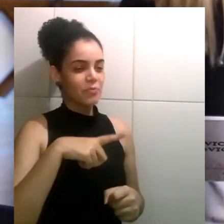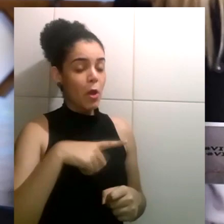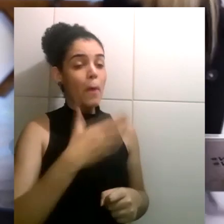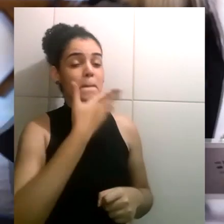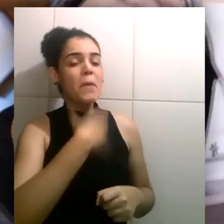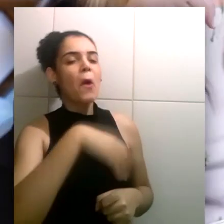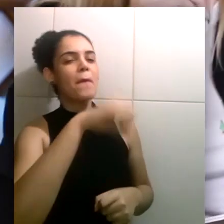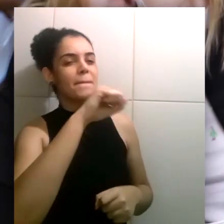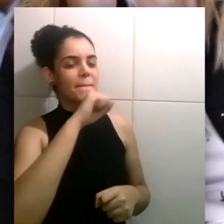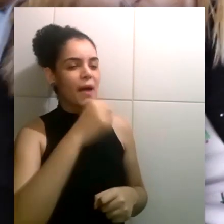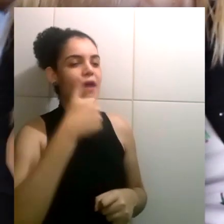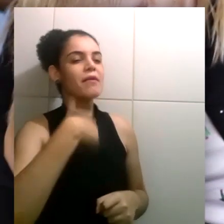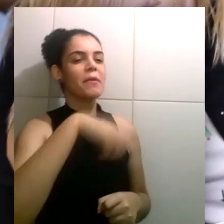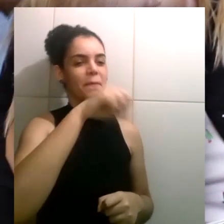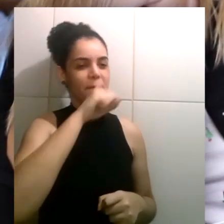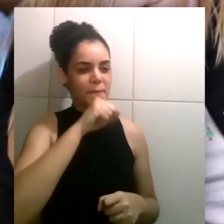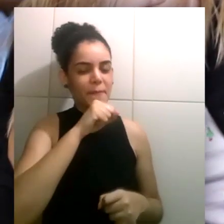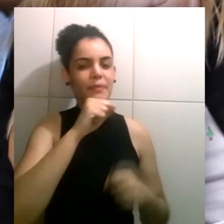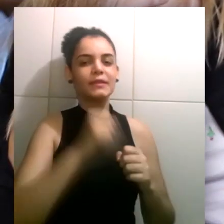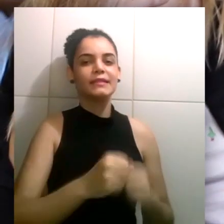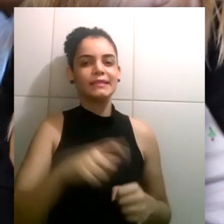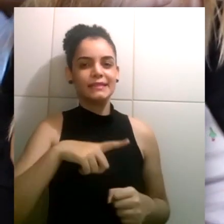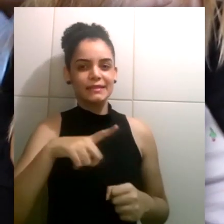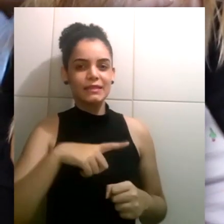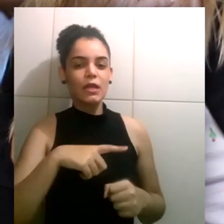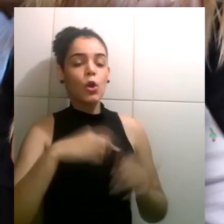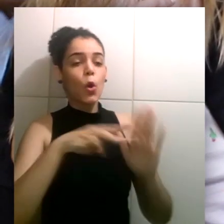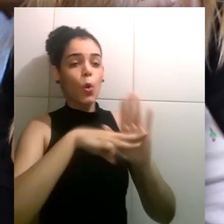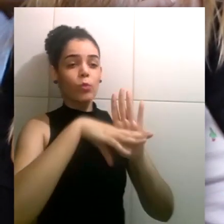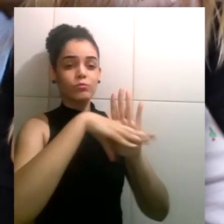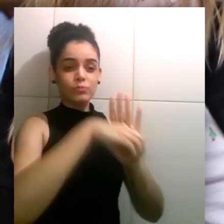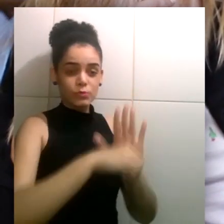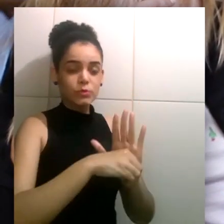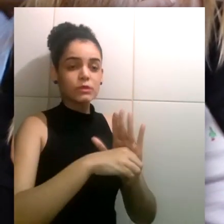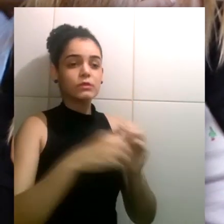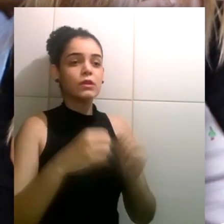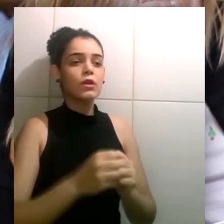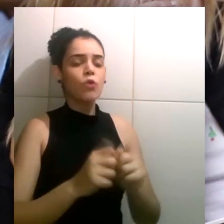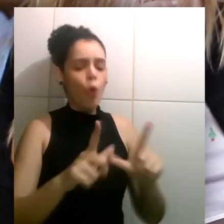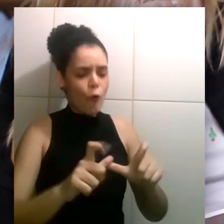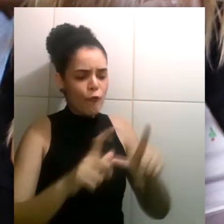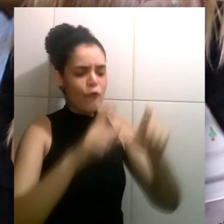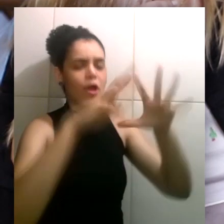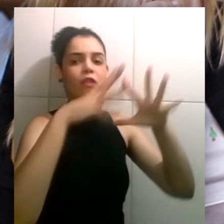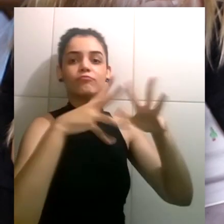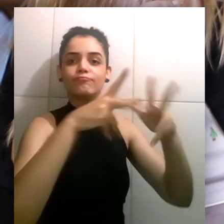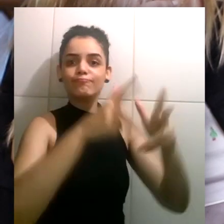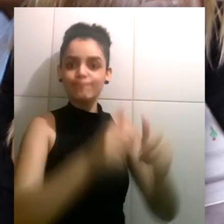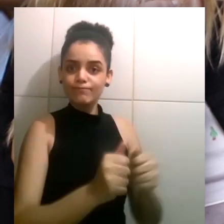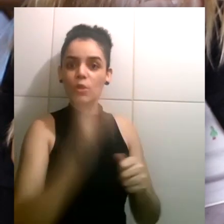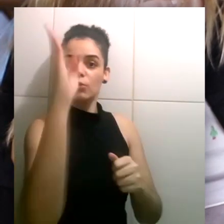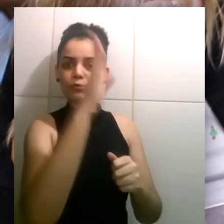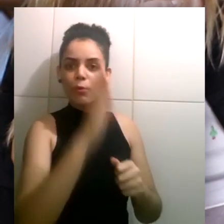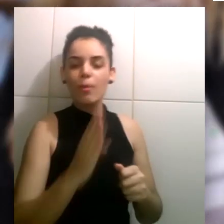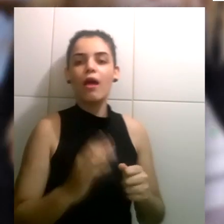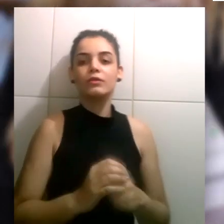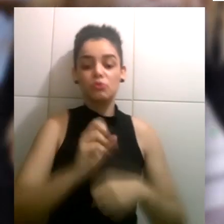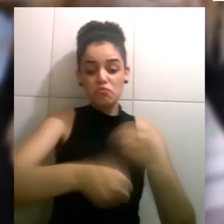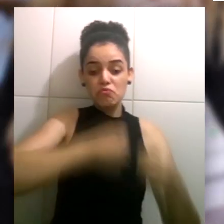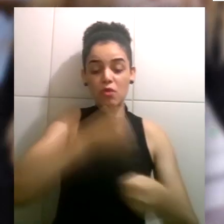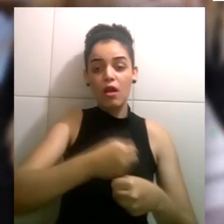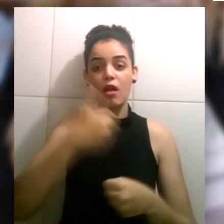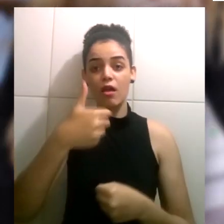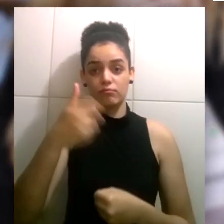meu pai, minha mãe tem história com Vencedores por Cristo, que foi um ministério que viajou todo o Brasil nos anos 70.